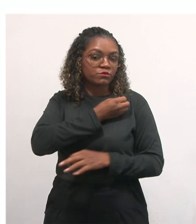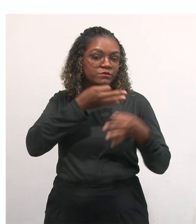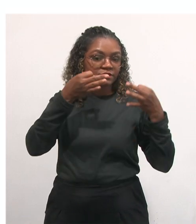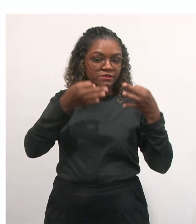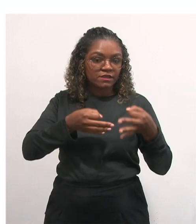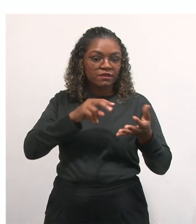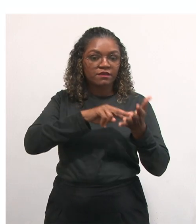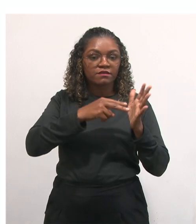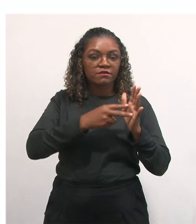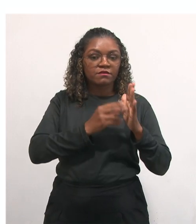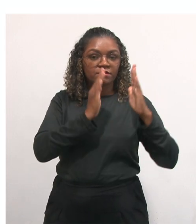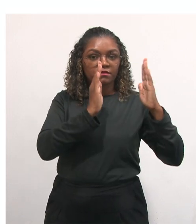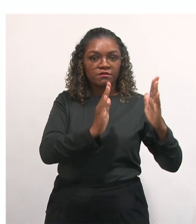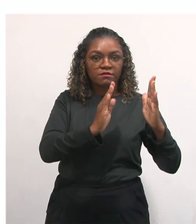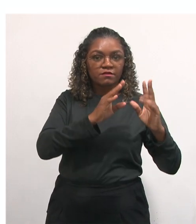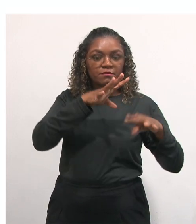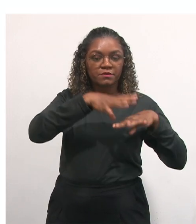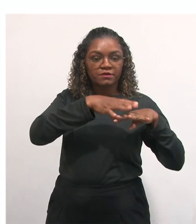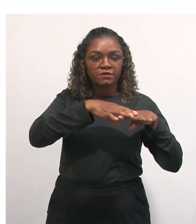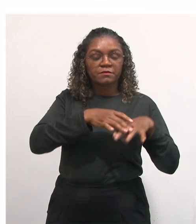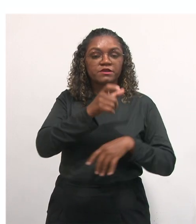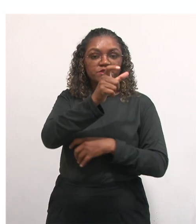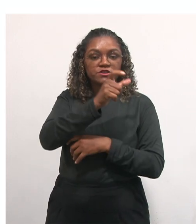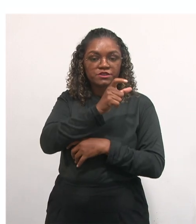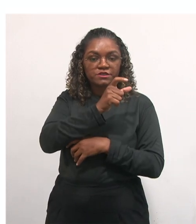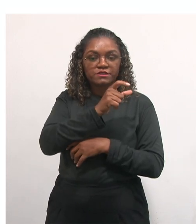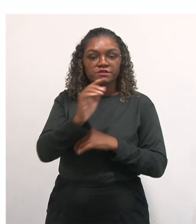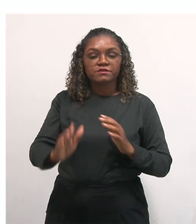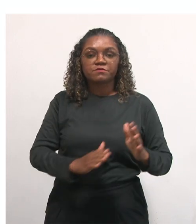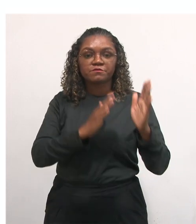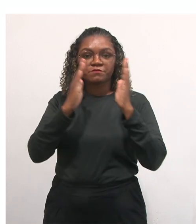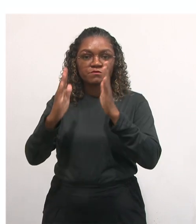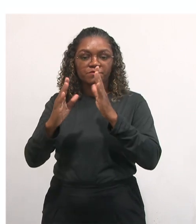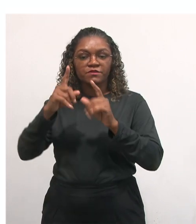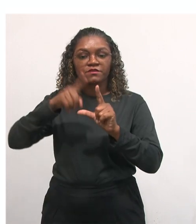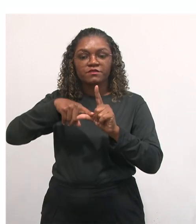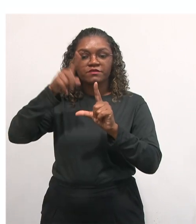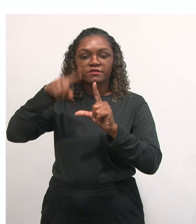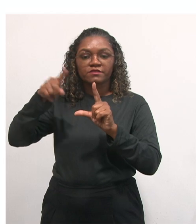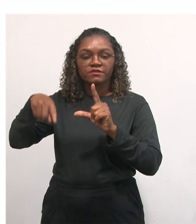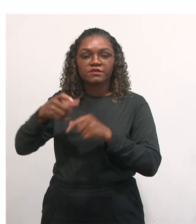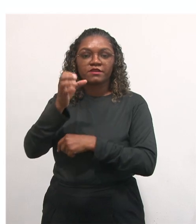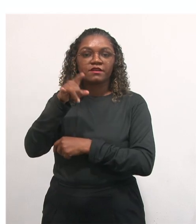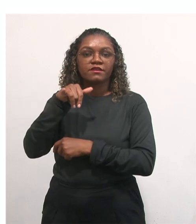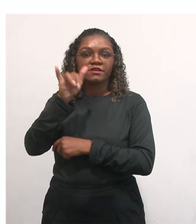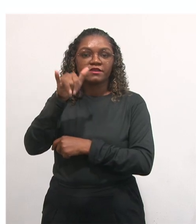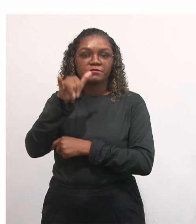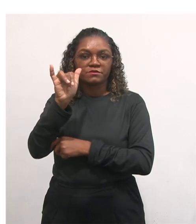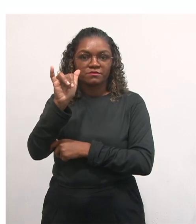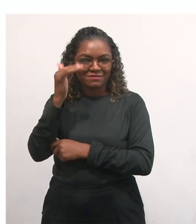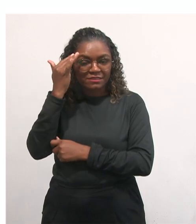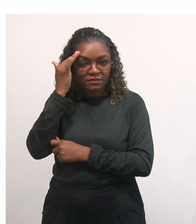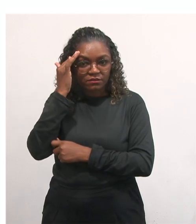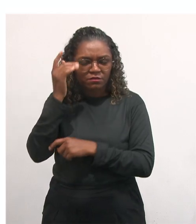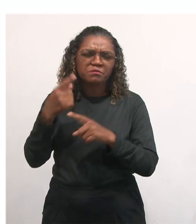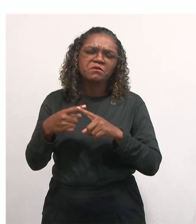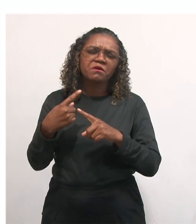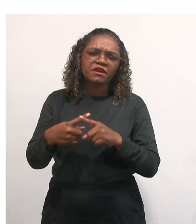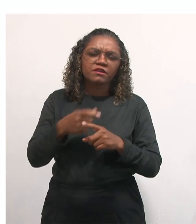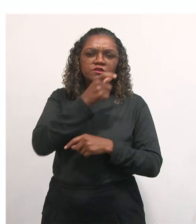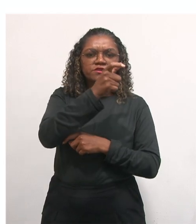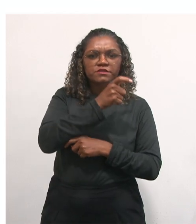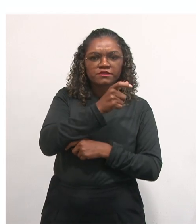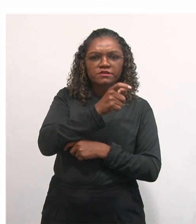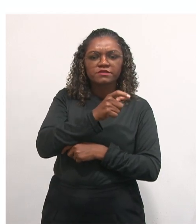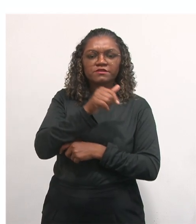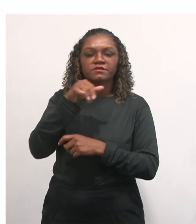de x e esses são os nossos valores que a gente está chamando de y, tá bom? Por que x e y? Lembre-se do nosso